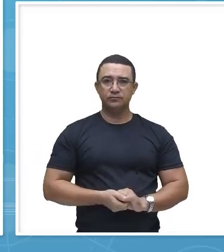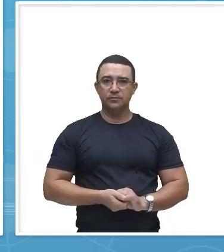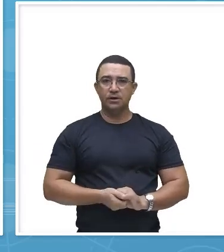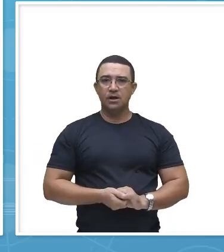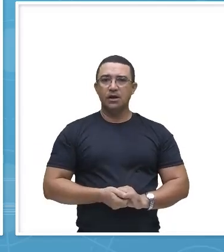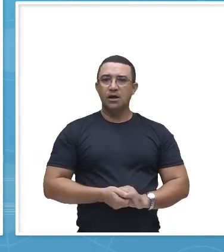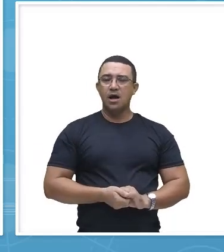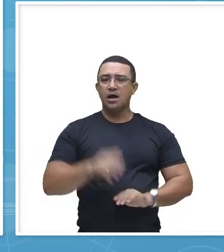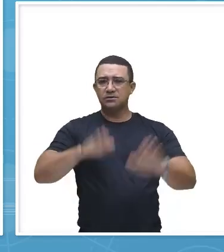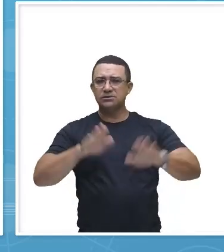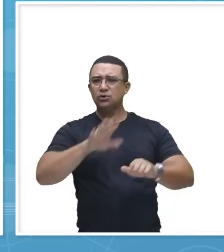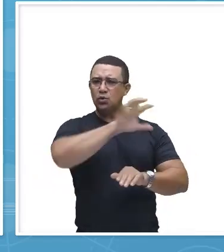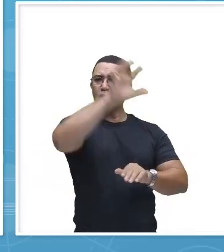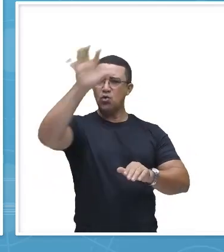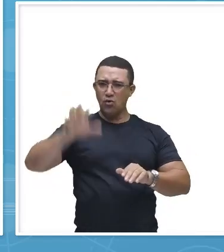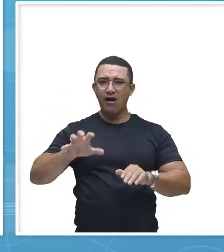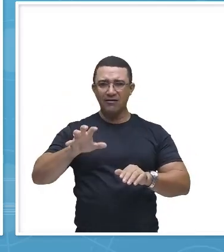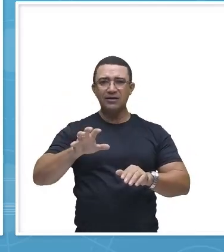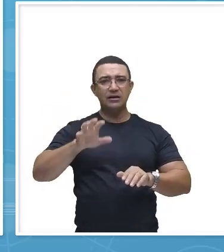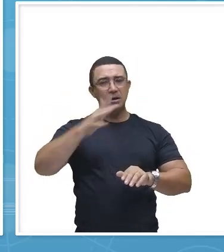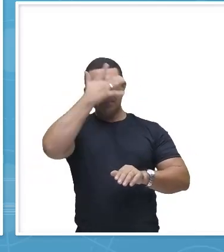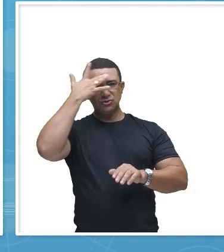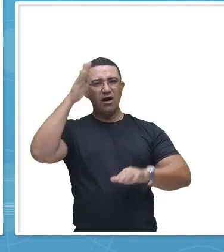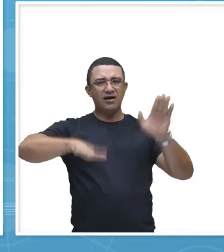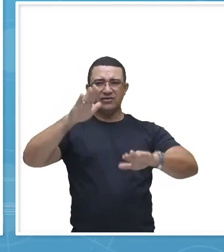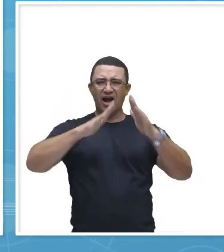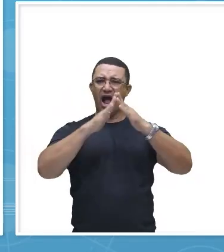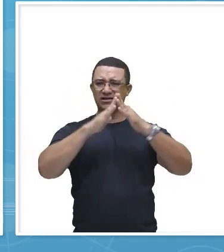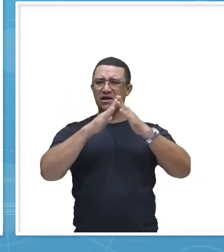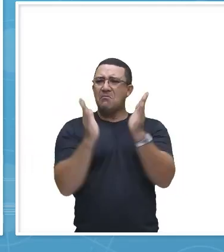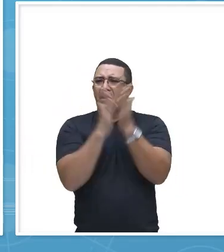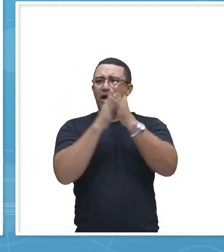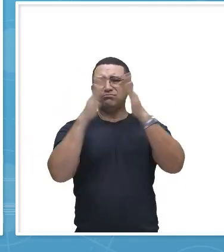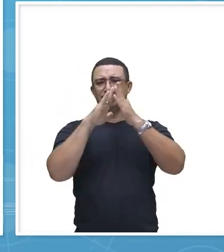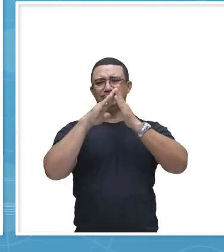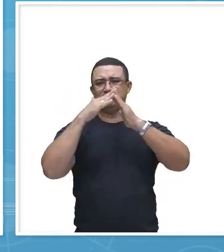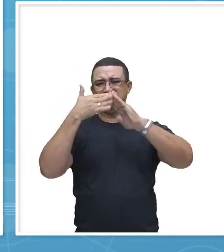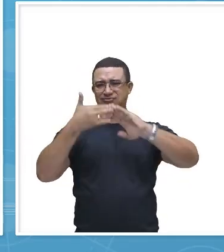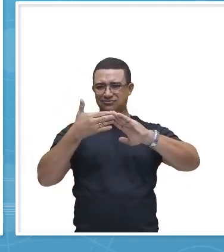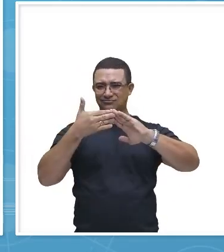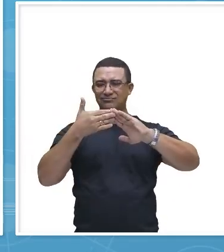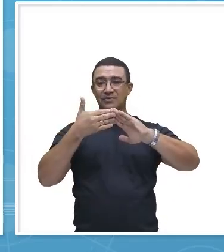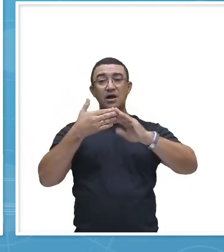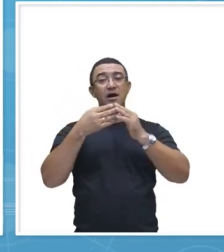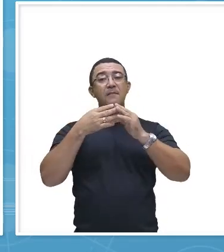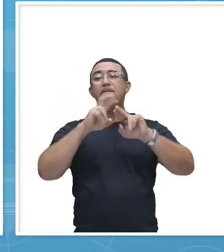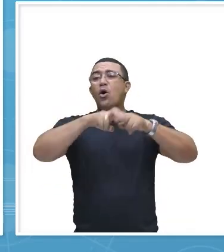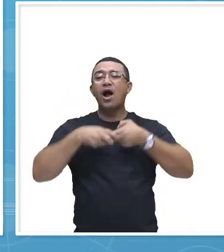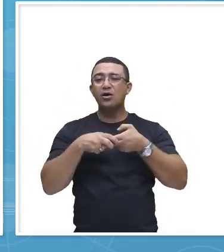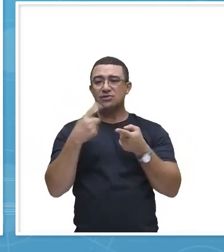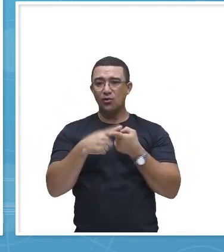expostas em desastres naturais acabam sofrendo por desabamentos e inundações. não é recomendável